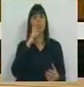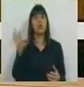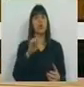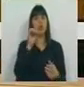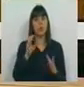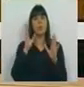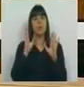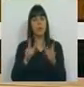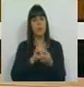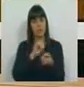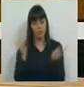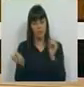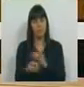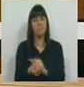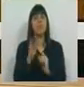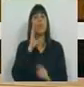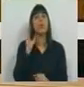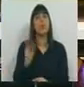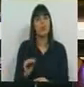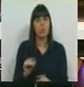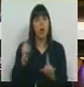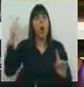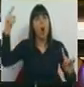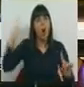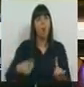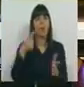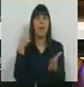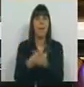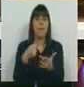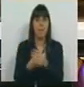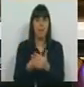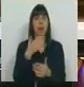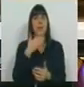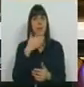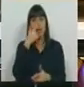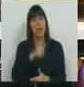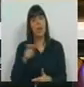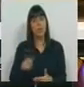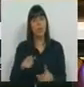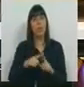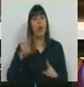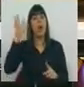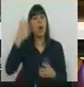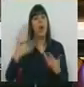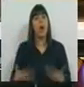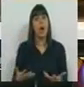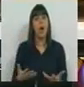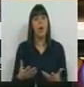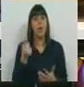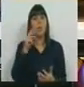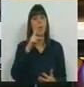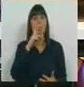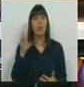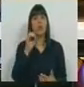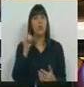juros têm que ser vertidas e os bancos serão obrigados a pagar os empréstimos às pessoas. O que está a acontecer neste momento com taxas